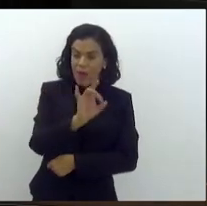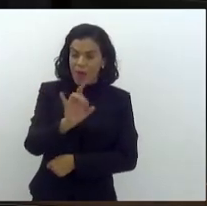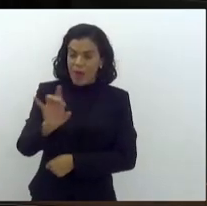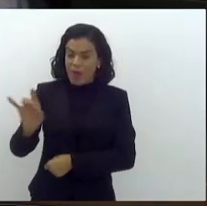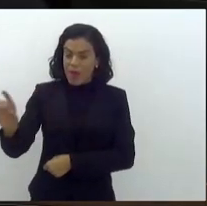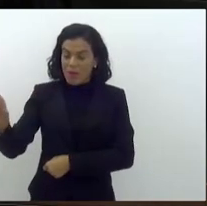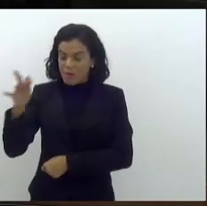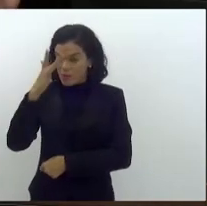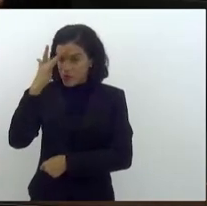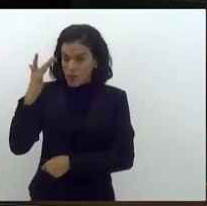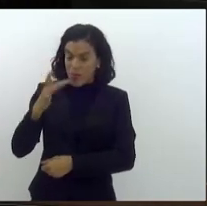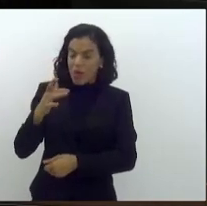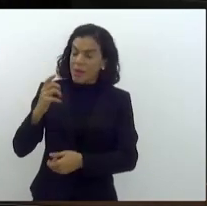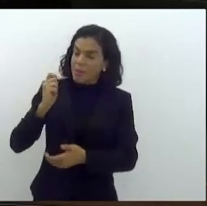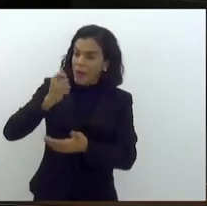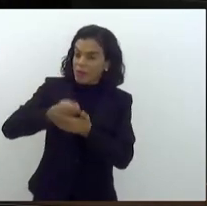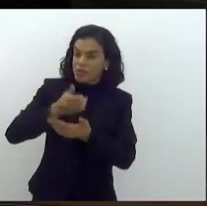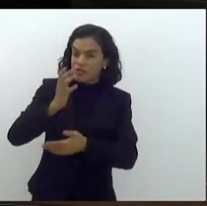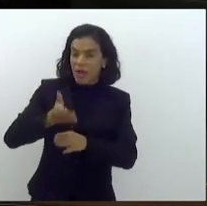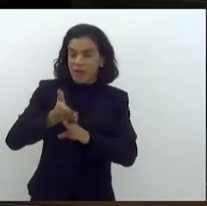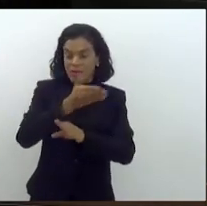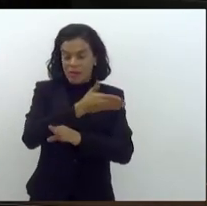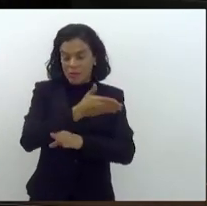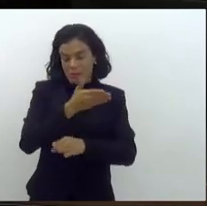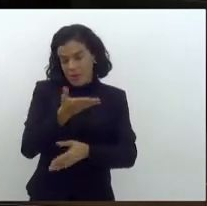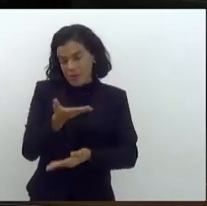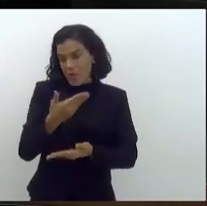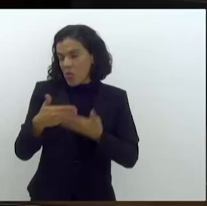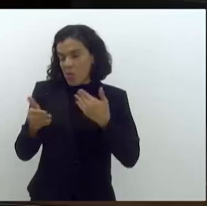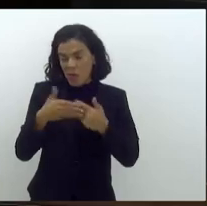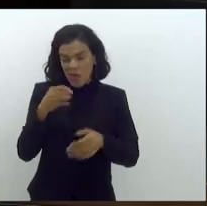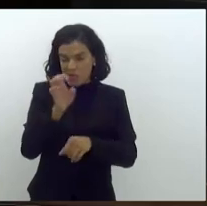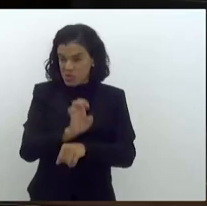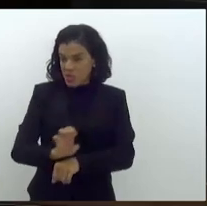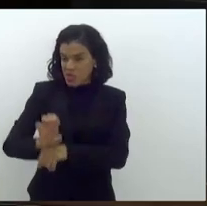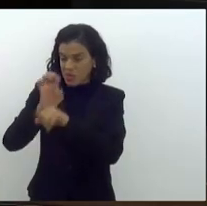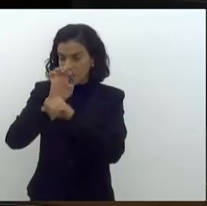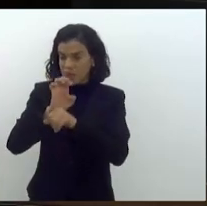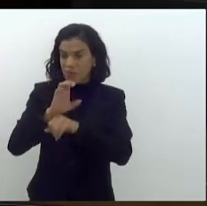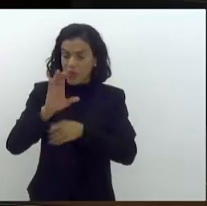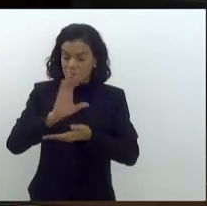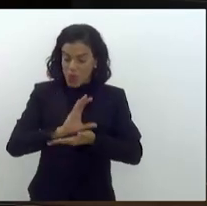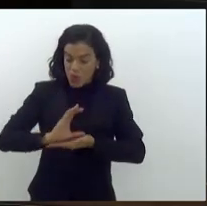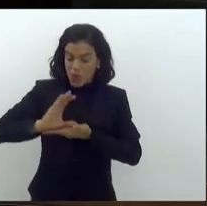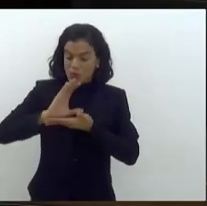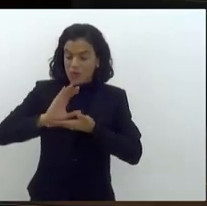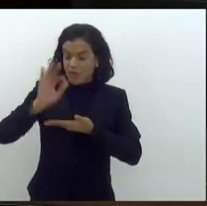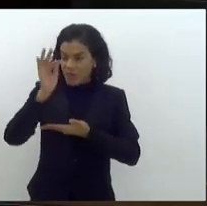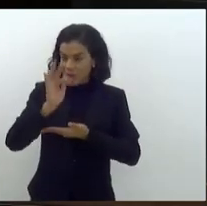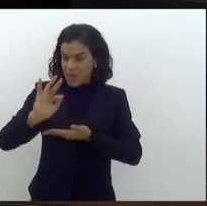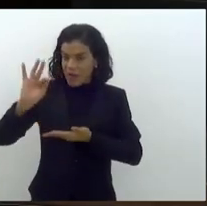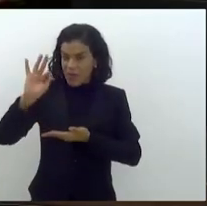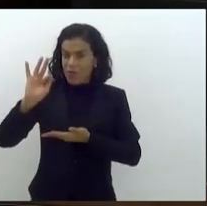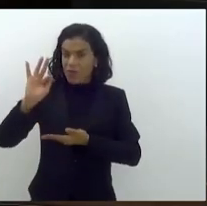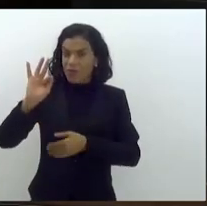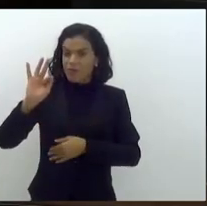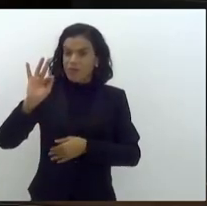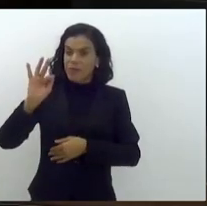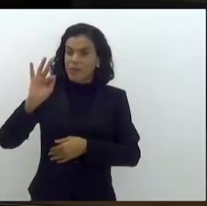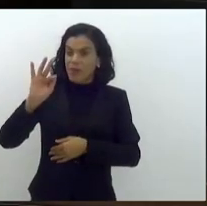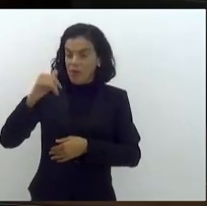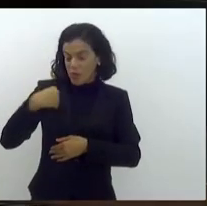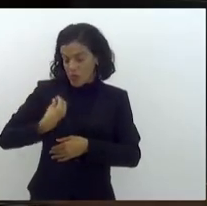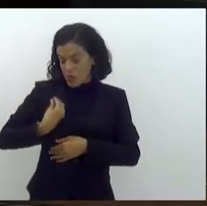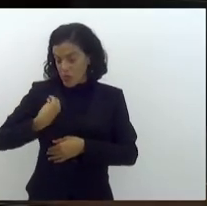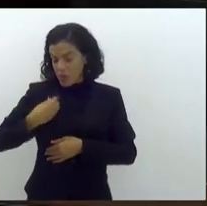de quaisquer estados vejam vocês eu brinco que o conselho federativo para ficar mais importante Quando eu tô em São Paulo